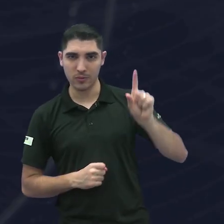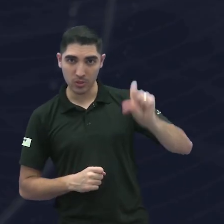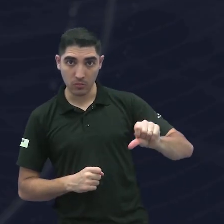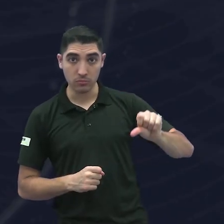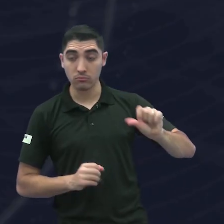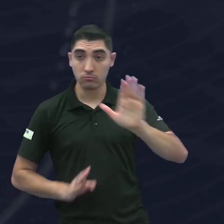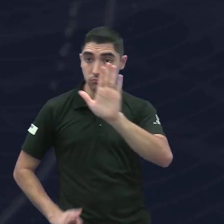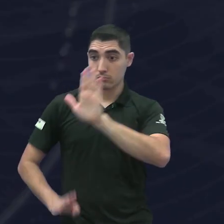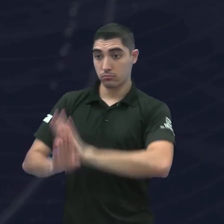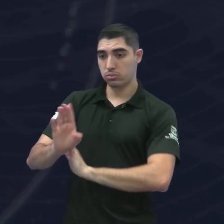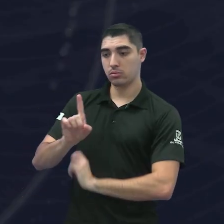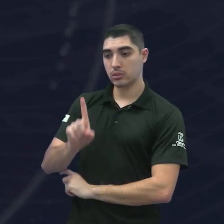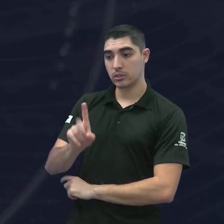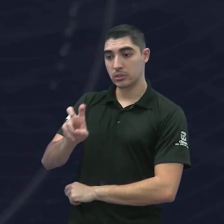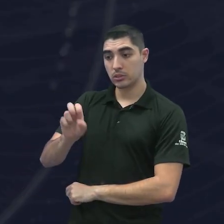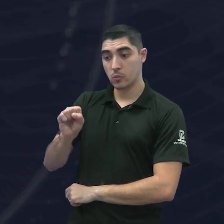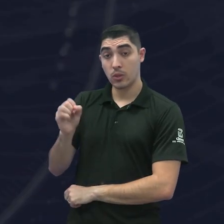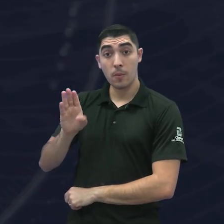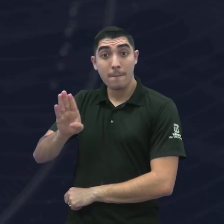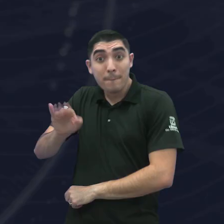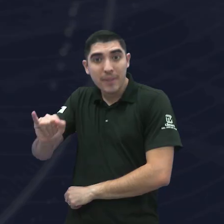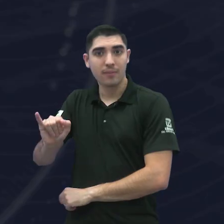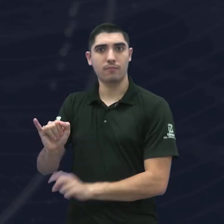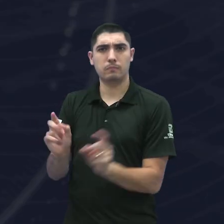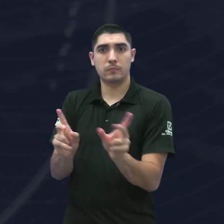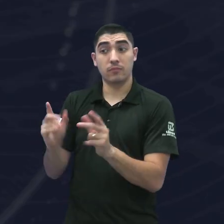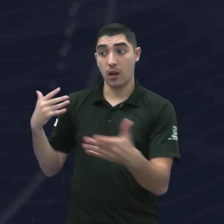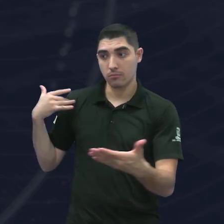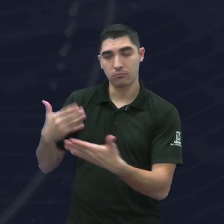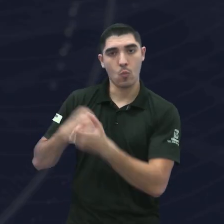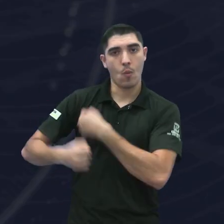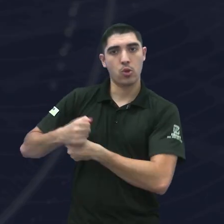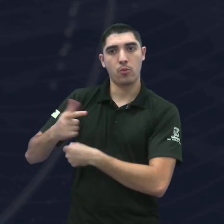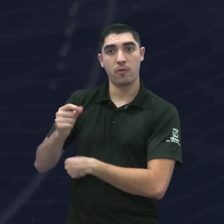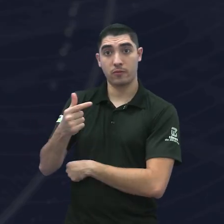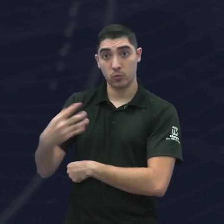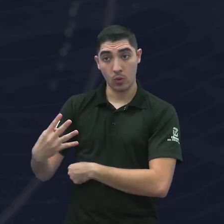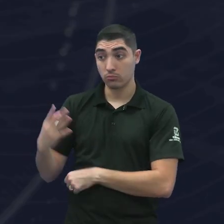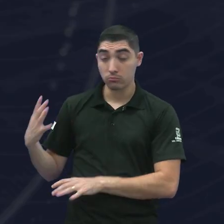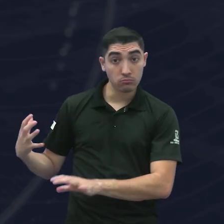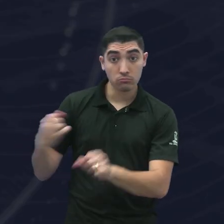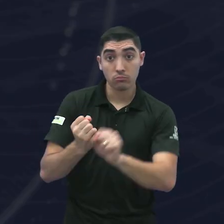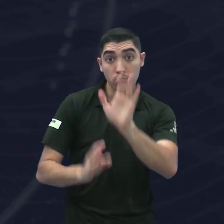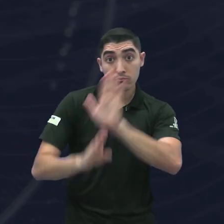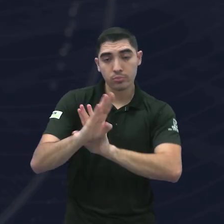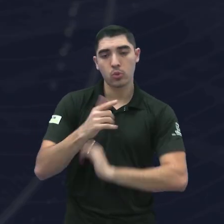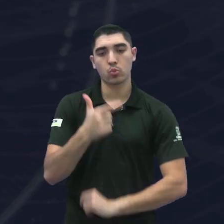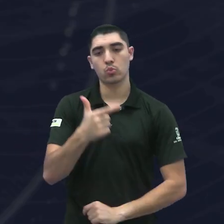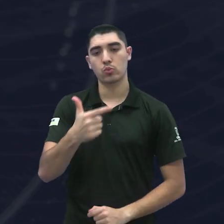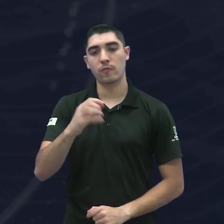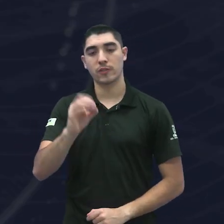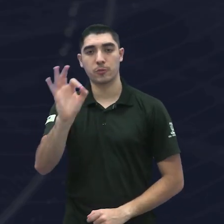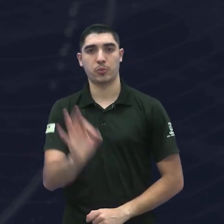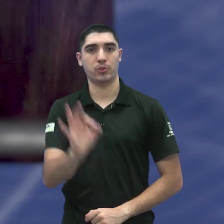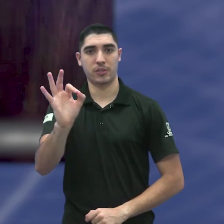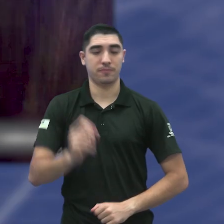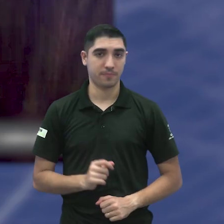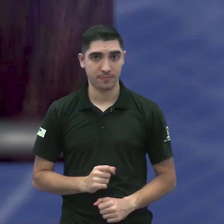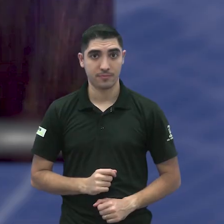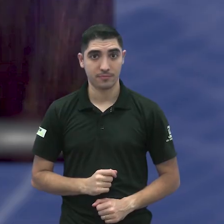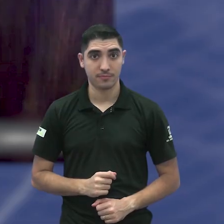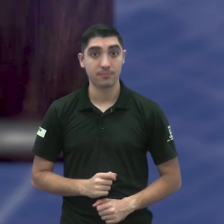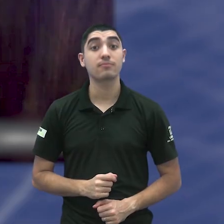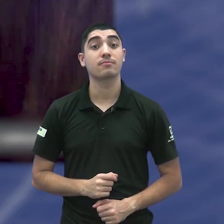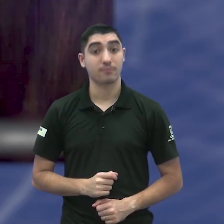2019 para 158 bilhões em 2024, um aumento de 220%.